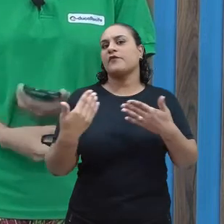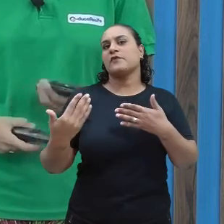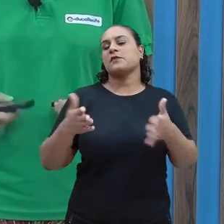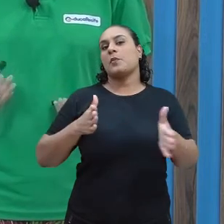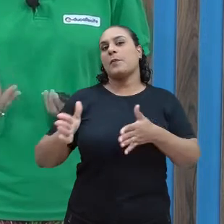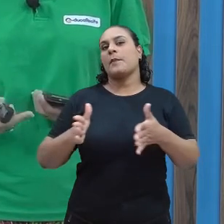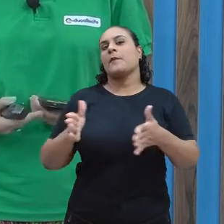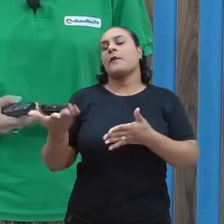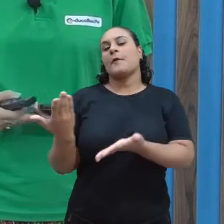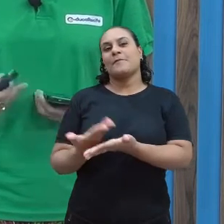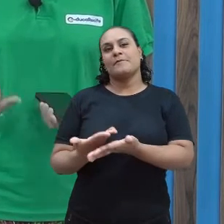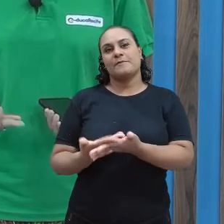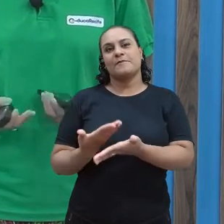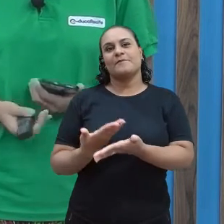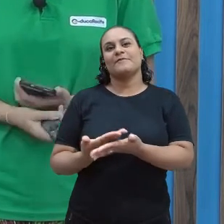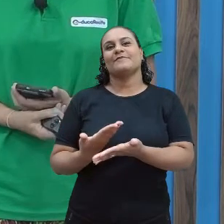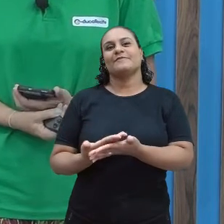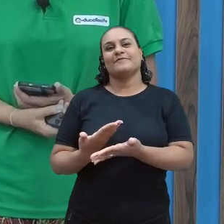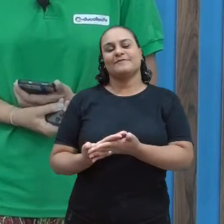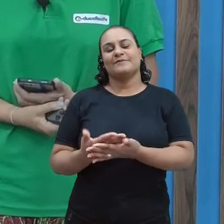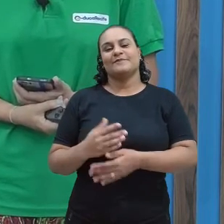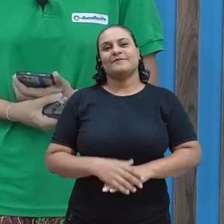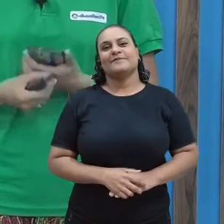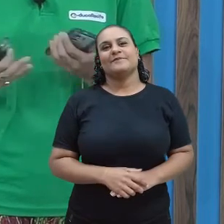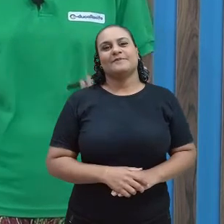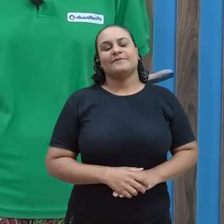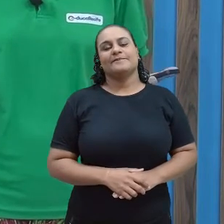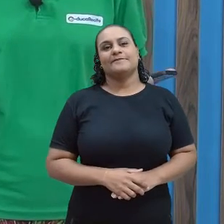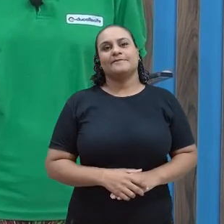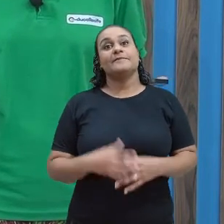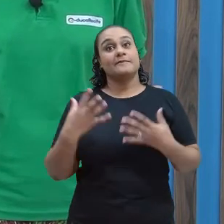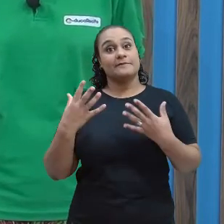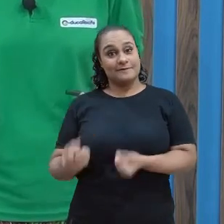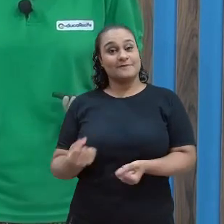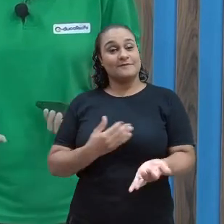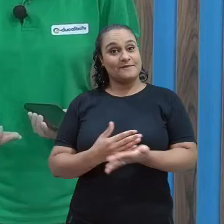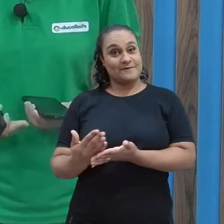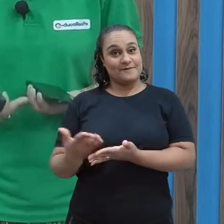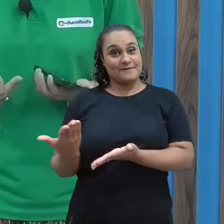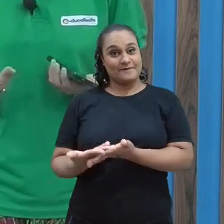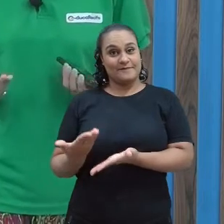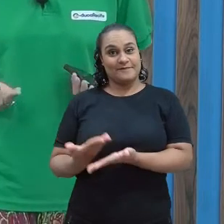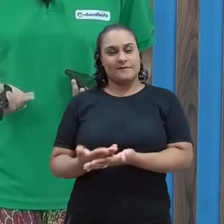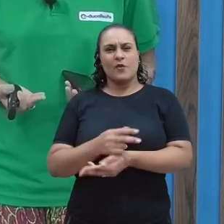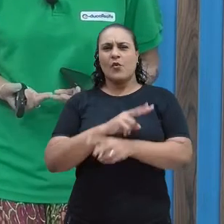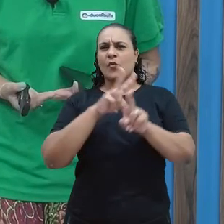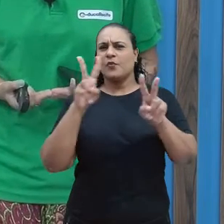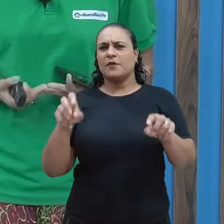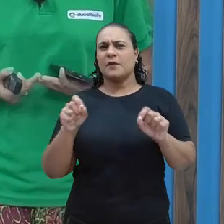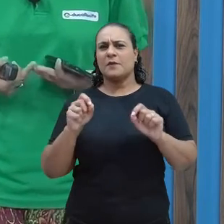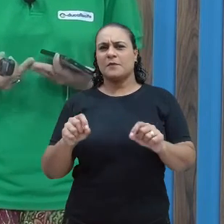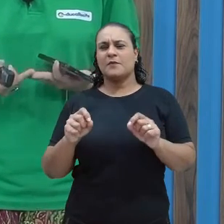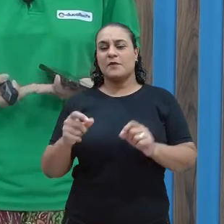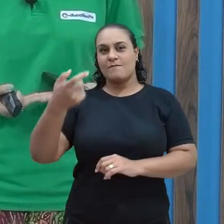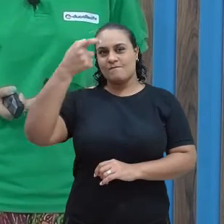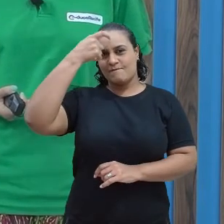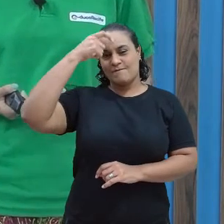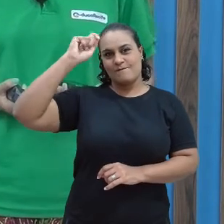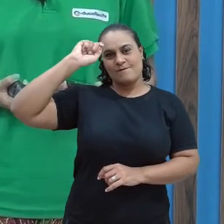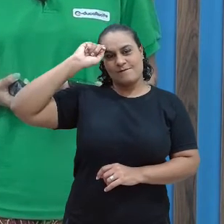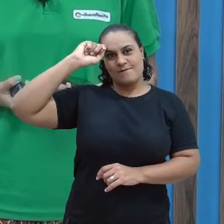a gente, bater um papo e vamos iniciar a aula, né? Hoje o tema da nossa aula é consciência